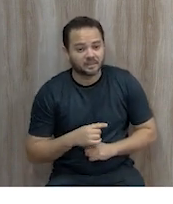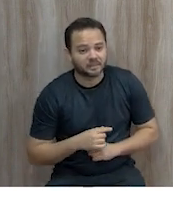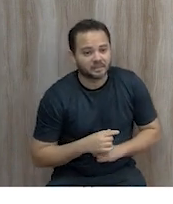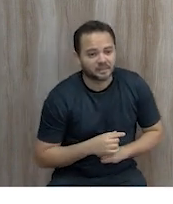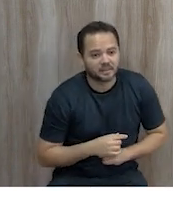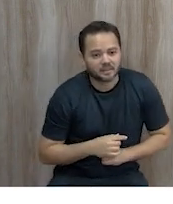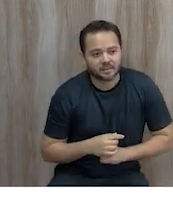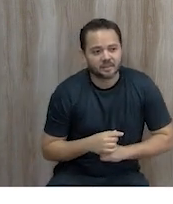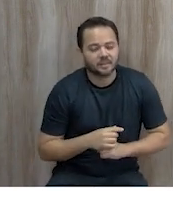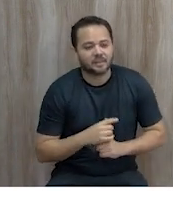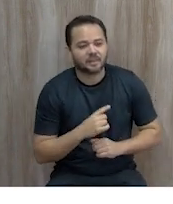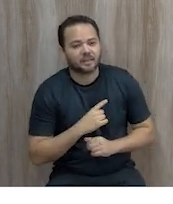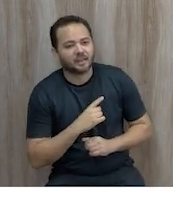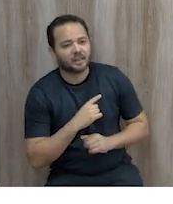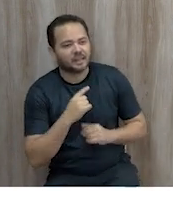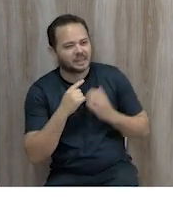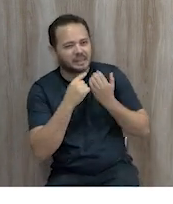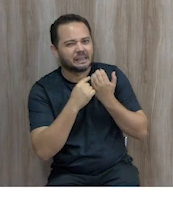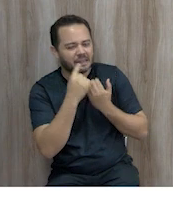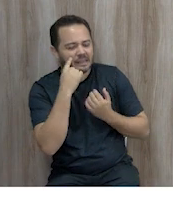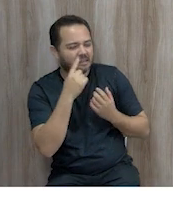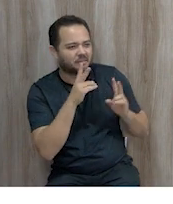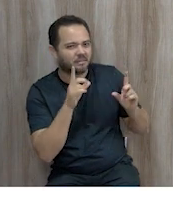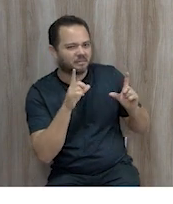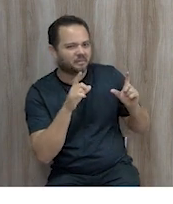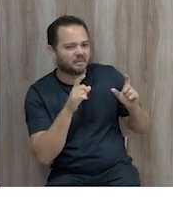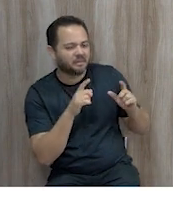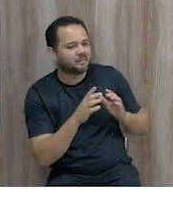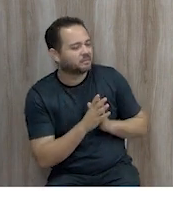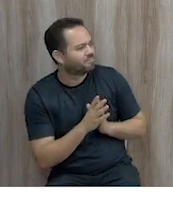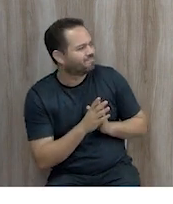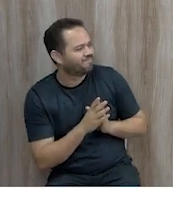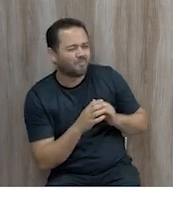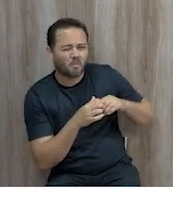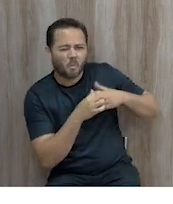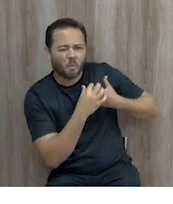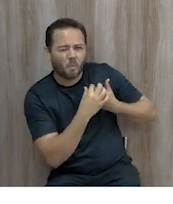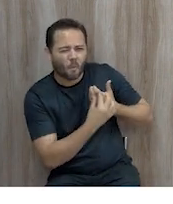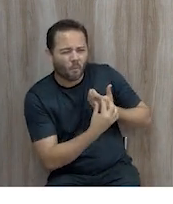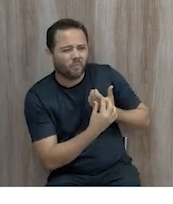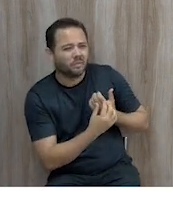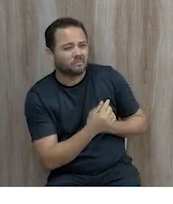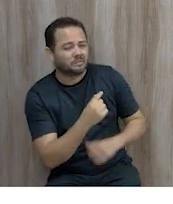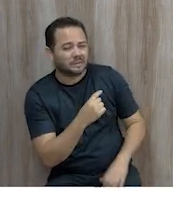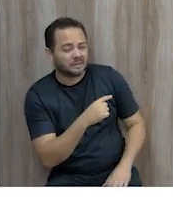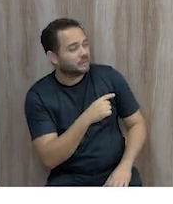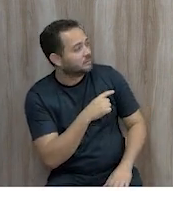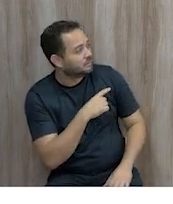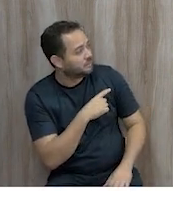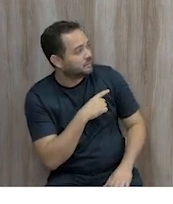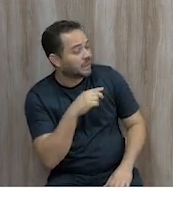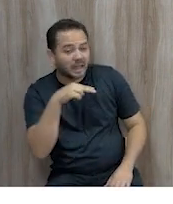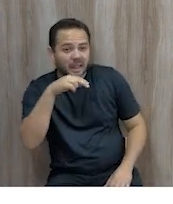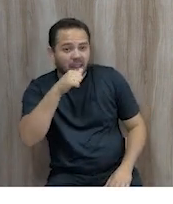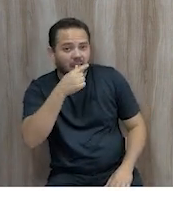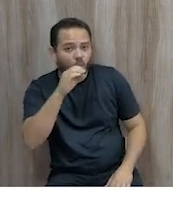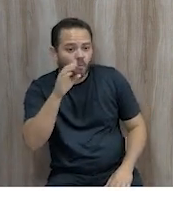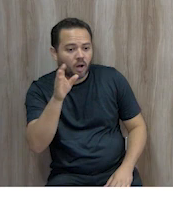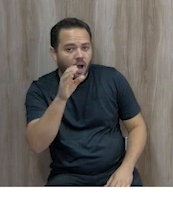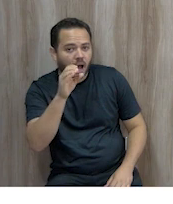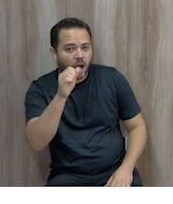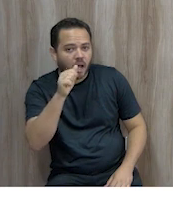onde a gente tem uma recessão. Aqui, se vocês observarem, a gente tem uma lesão cervical não cariosa ali, mas é